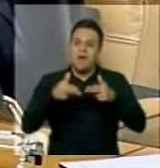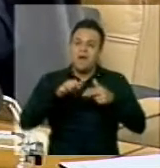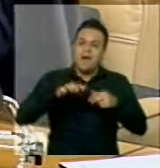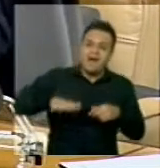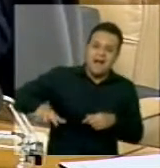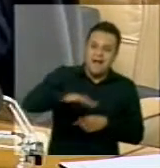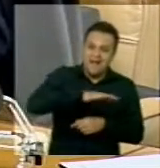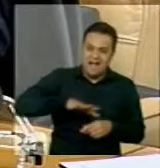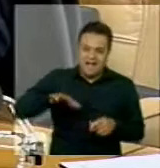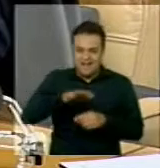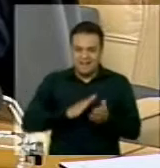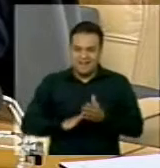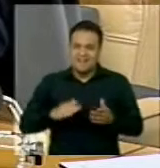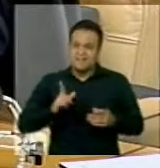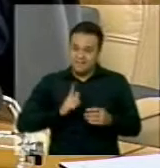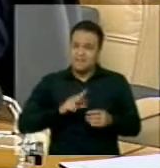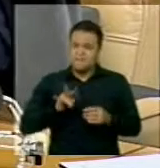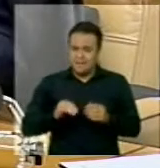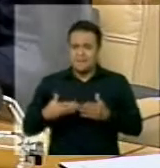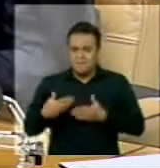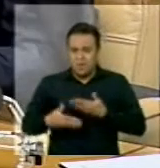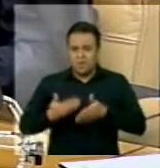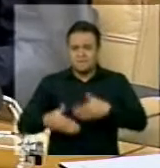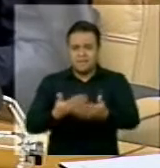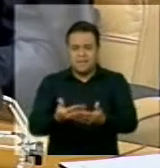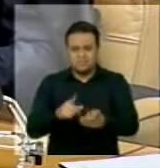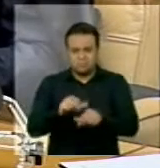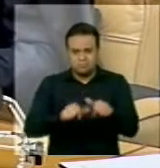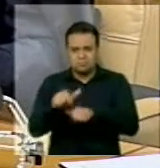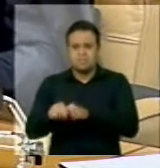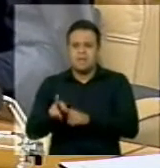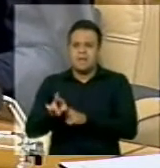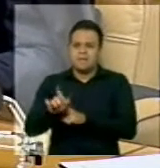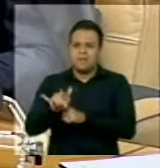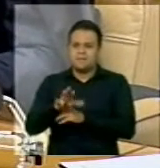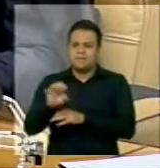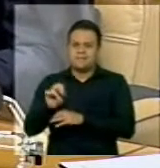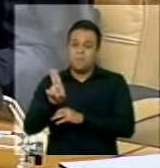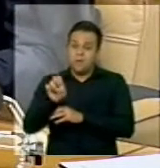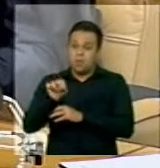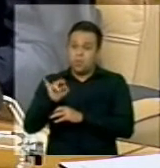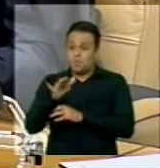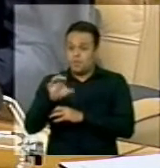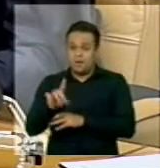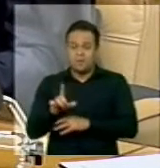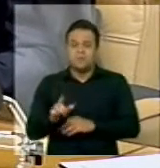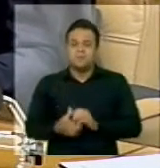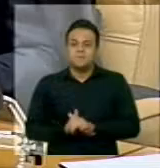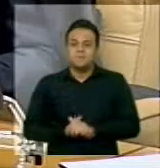áreas em processo de regulação, para a União, inexistiria violação